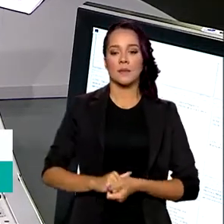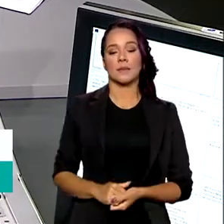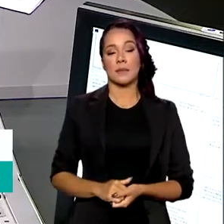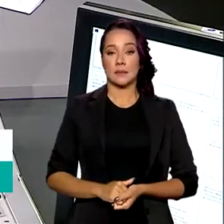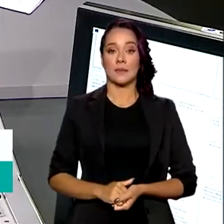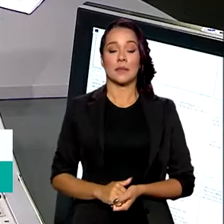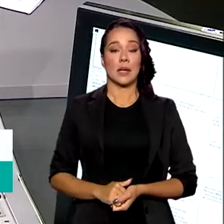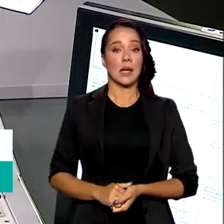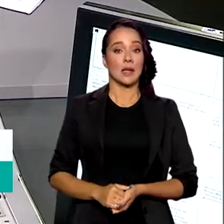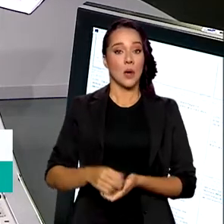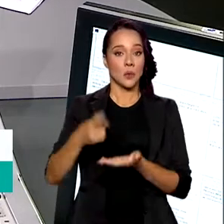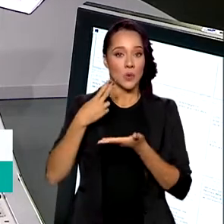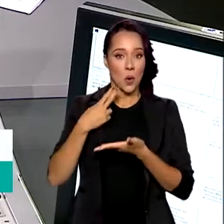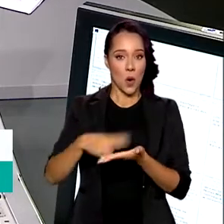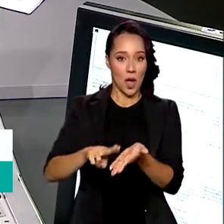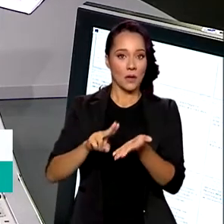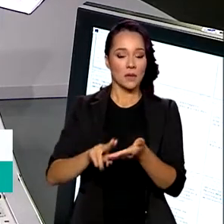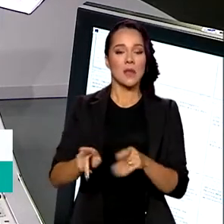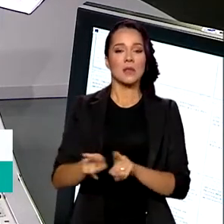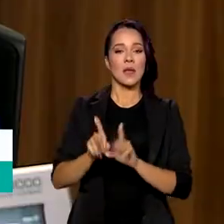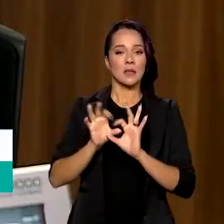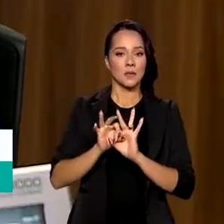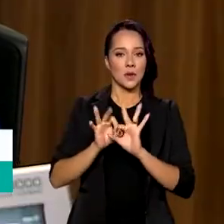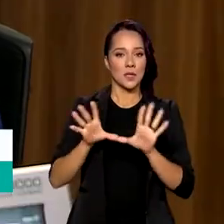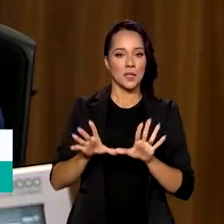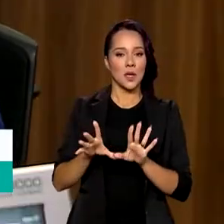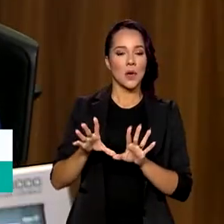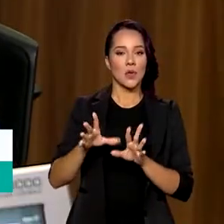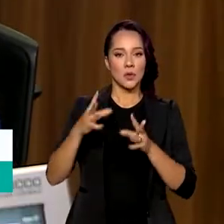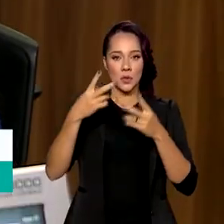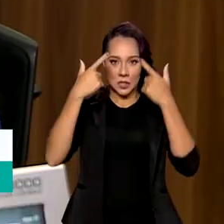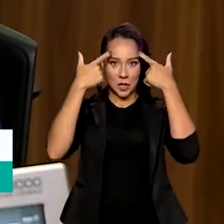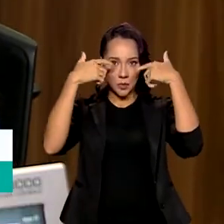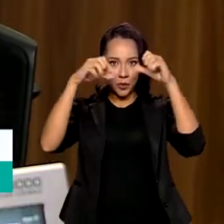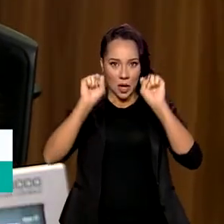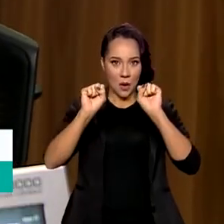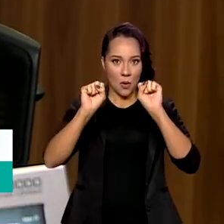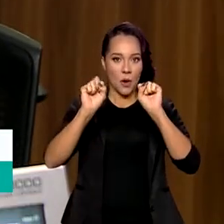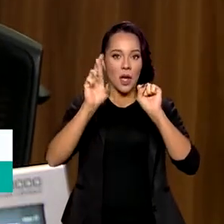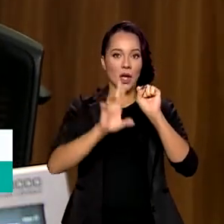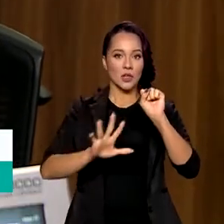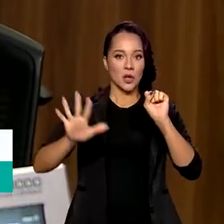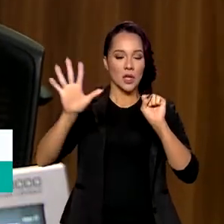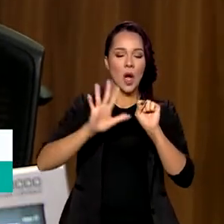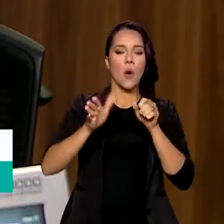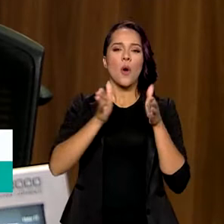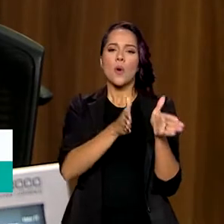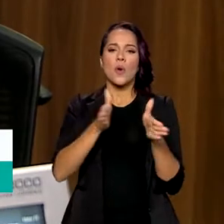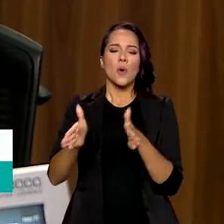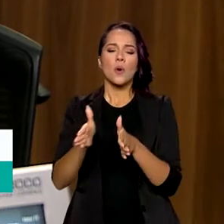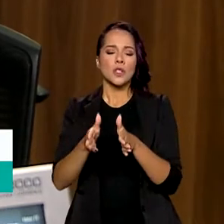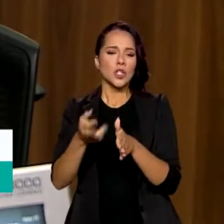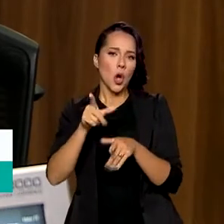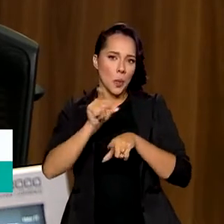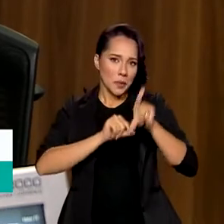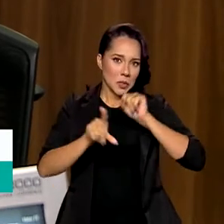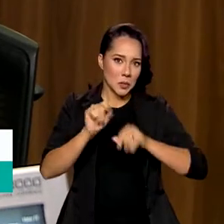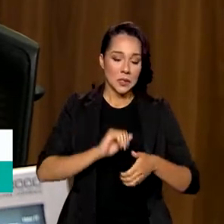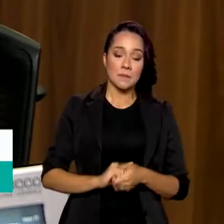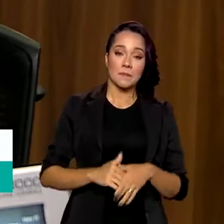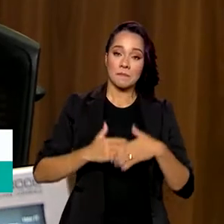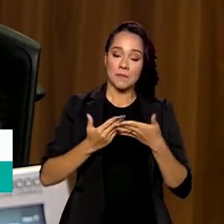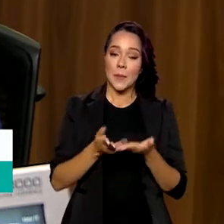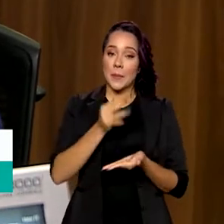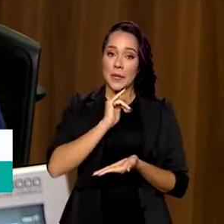fluxo os Correios colocam à disposição dos tribunais regionais eleitorais um conjunto de soluções para o período eleitoral então